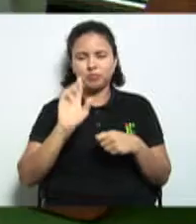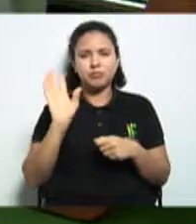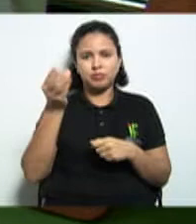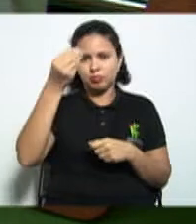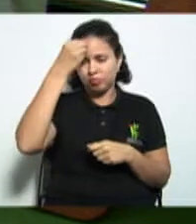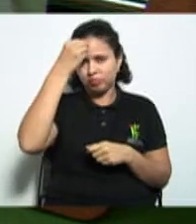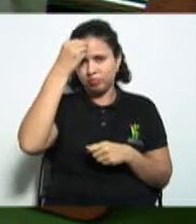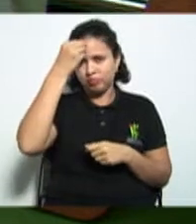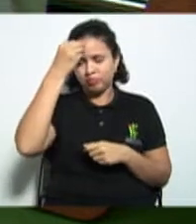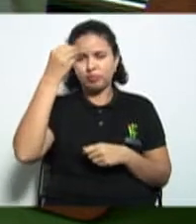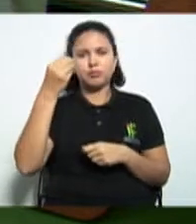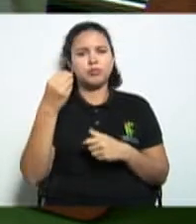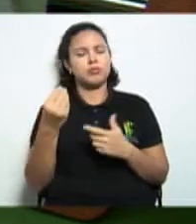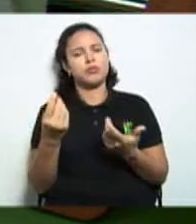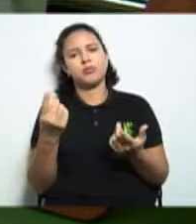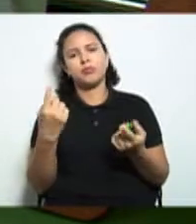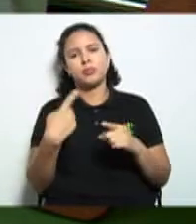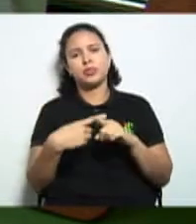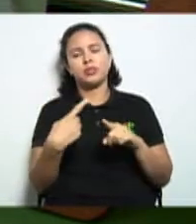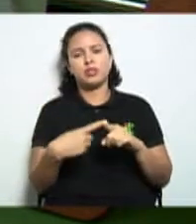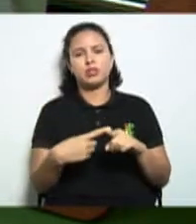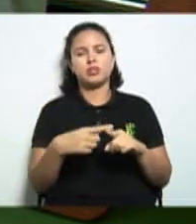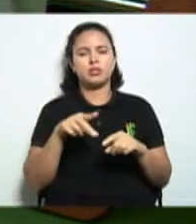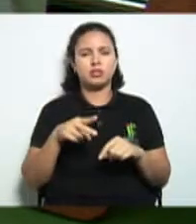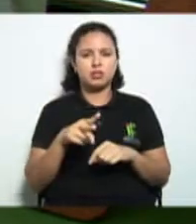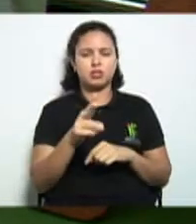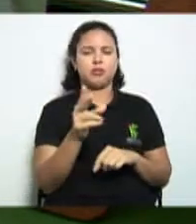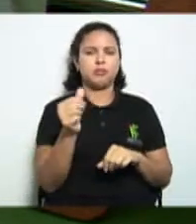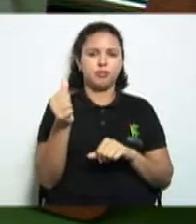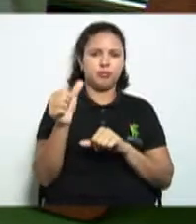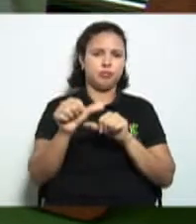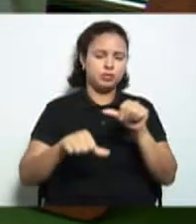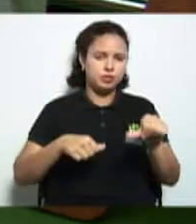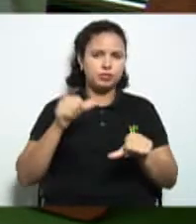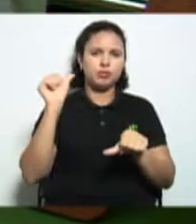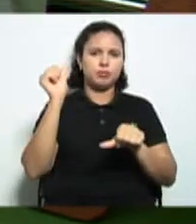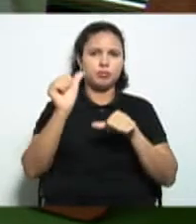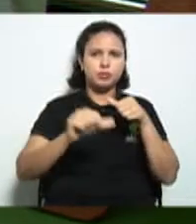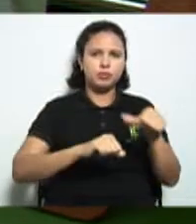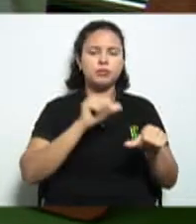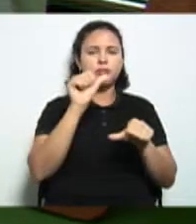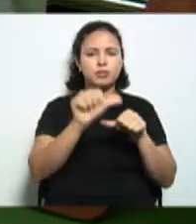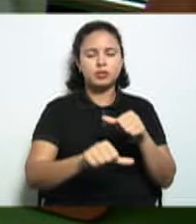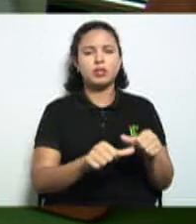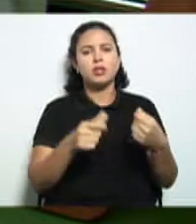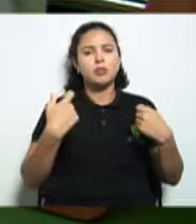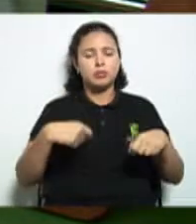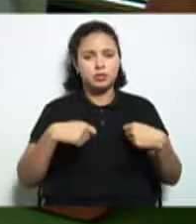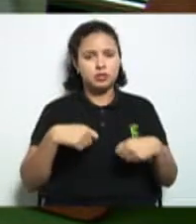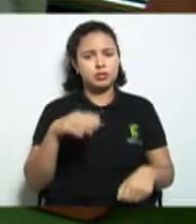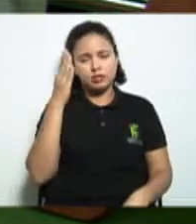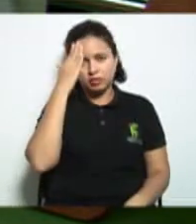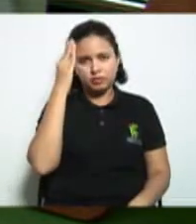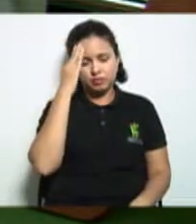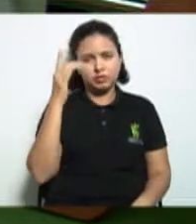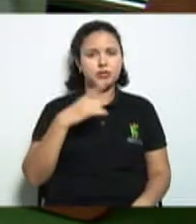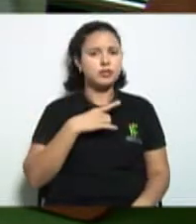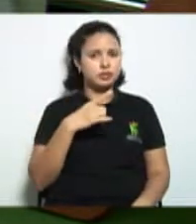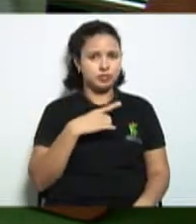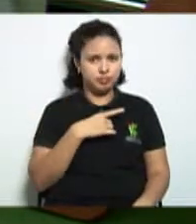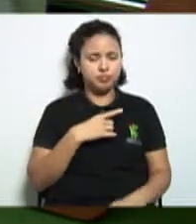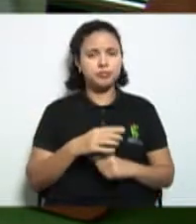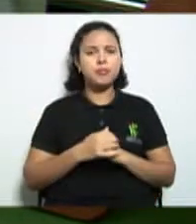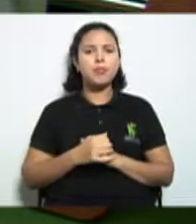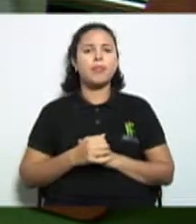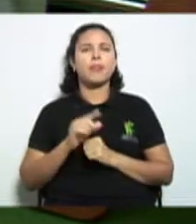Não precisamos decorar essas normas, porque, como a gente falou, elas se atualizam. Então, a gente precisa saber que elas existem. É